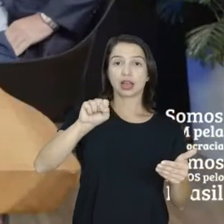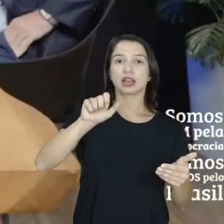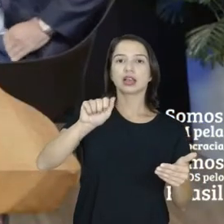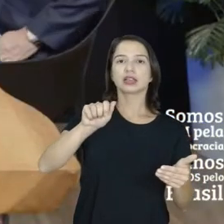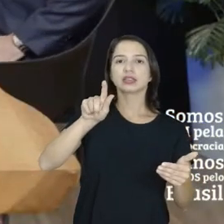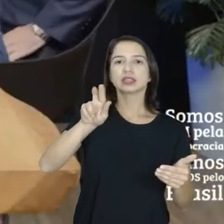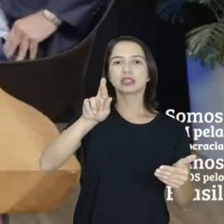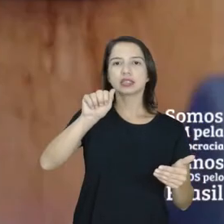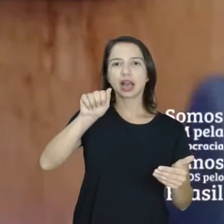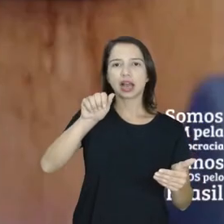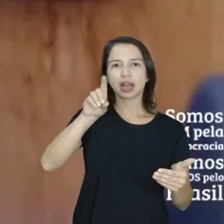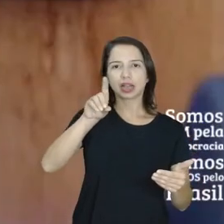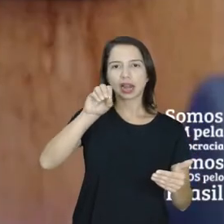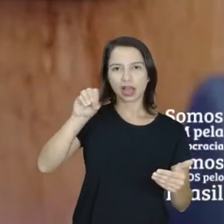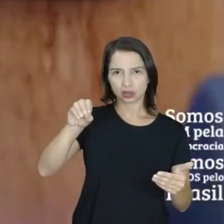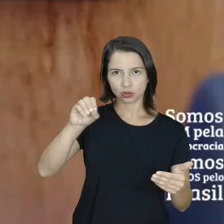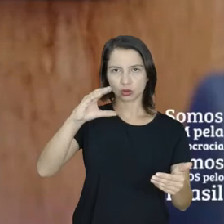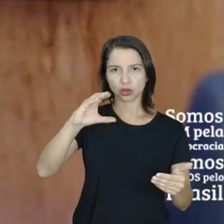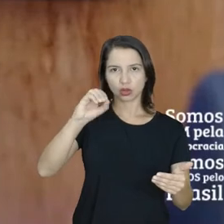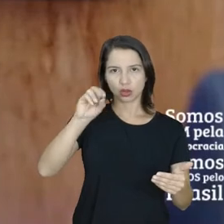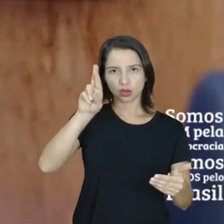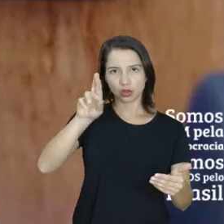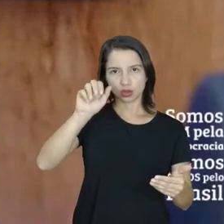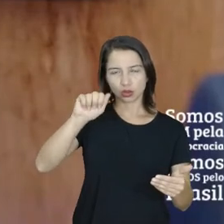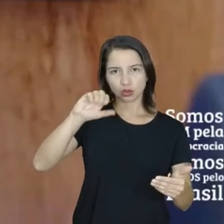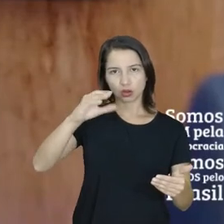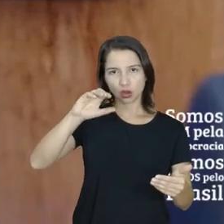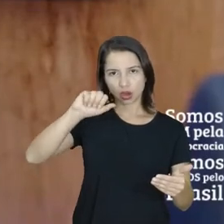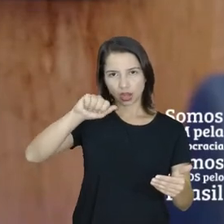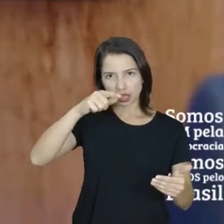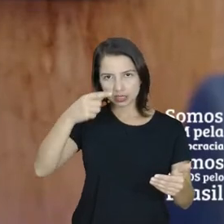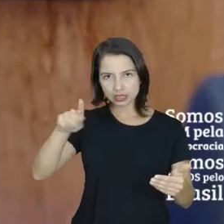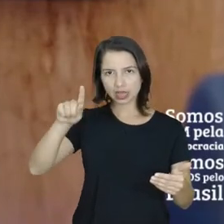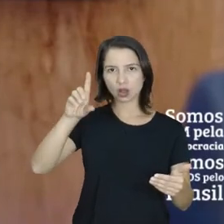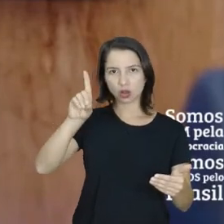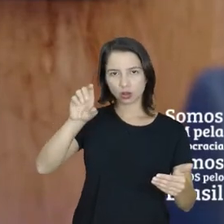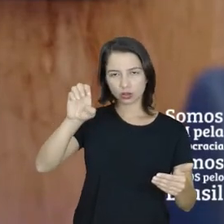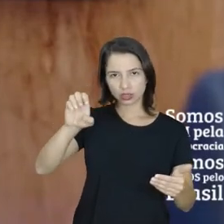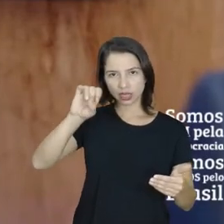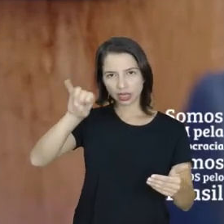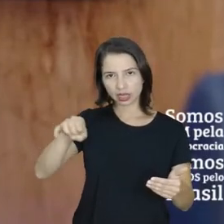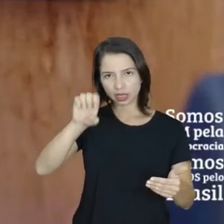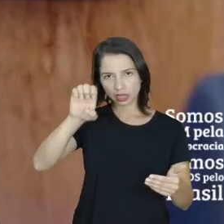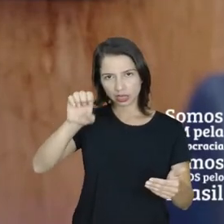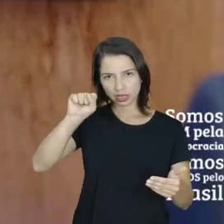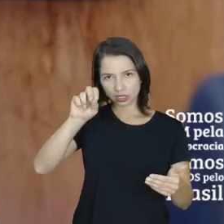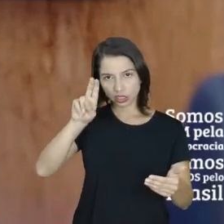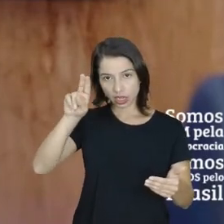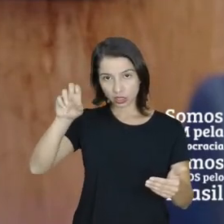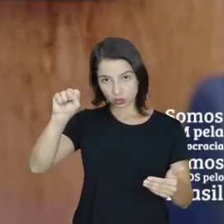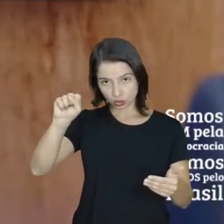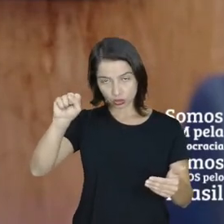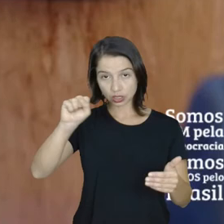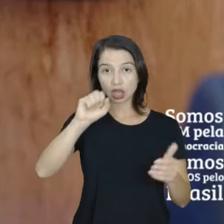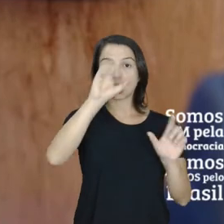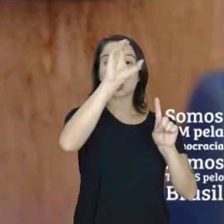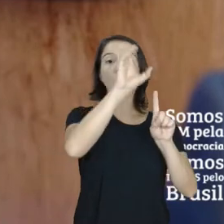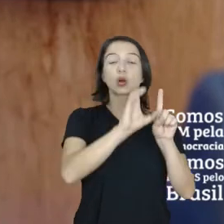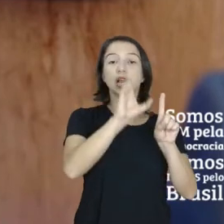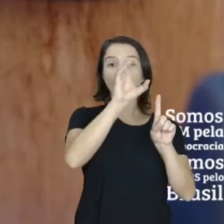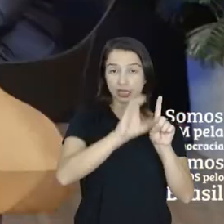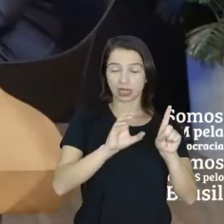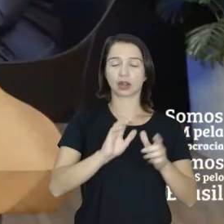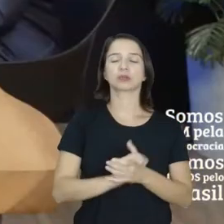Não, o dia. Não, e tem o dia. Por exemplo, hoje é o dia do hidrógrafo. Ah, entendi. É. Amanhã é o Dia Mundial